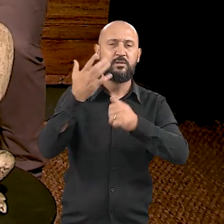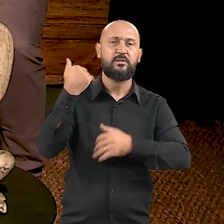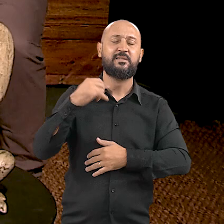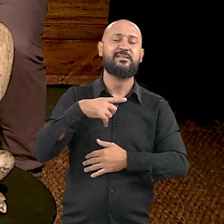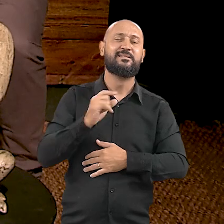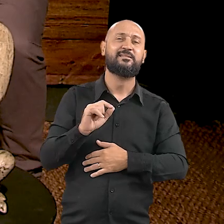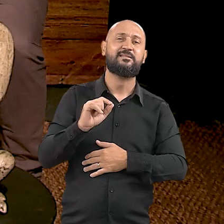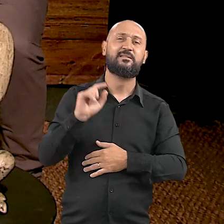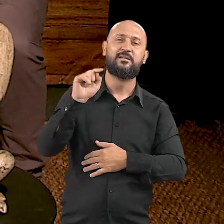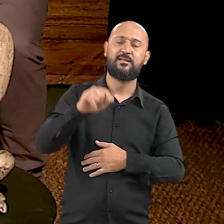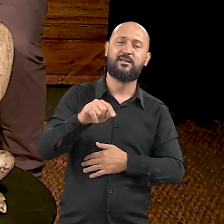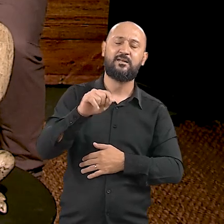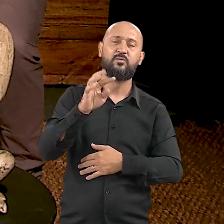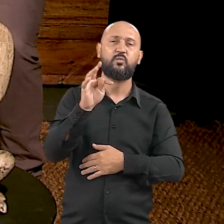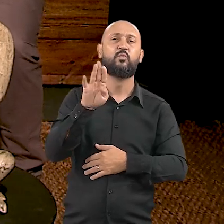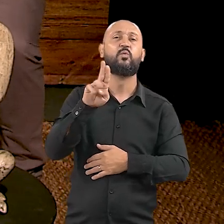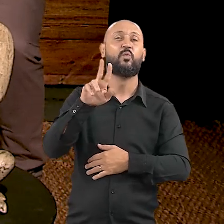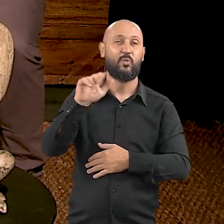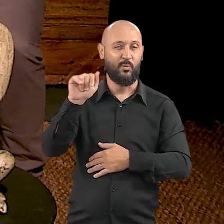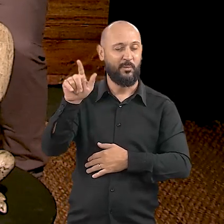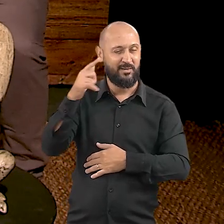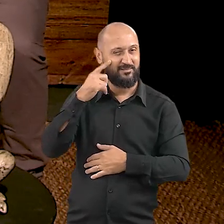até, gravamos lá no Tuba.